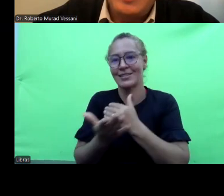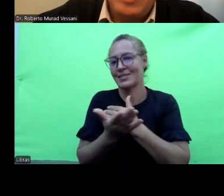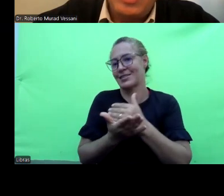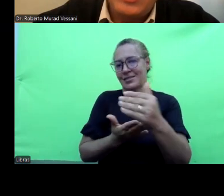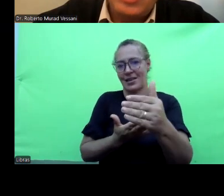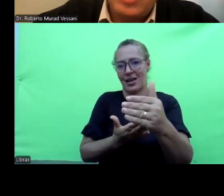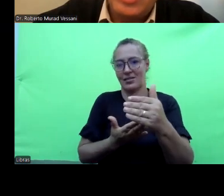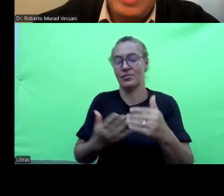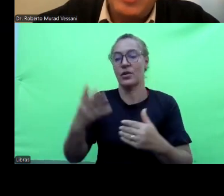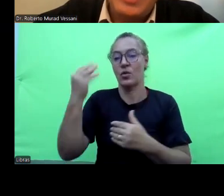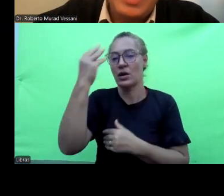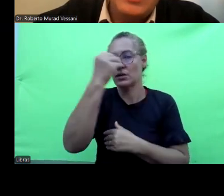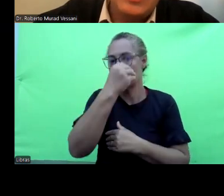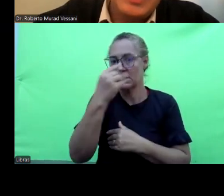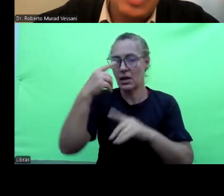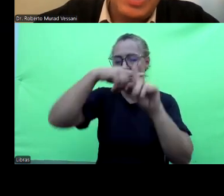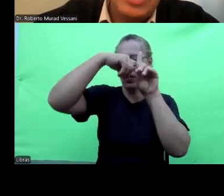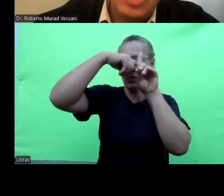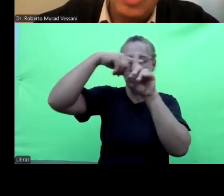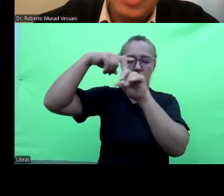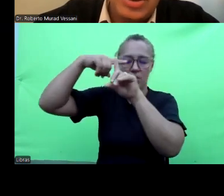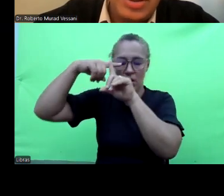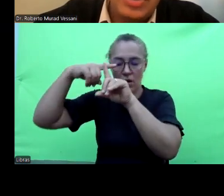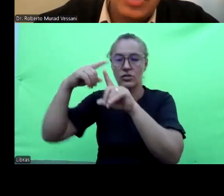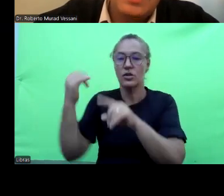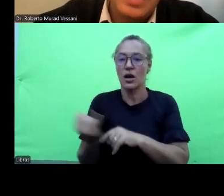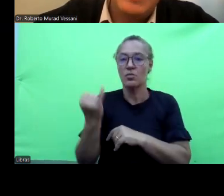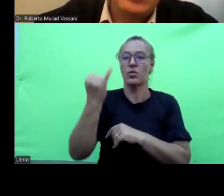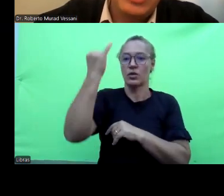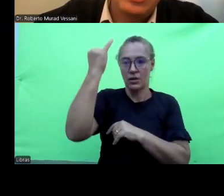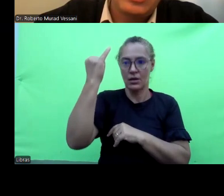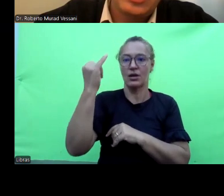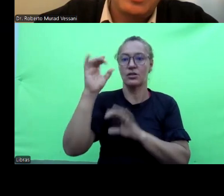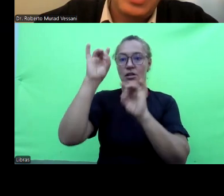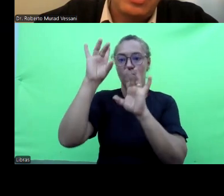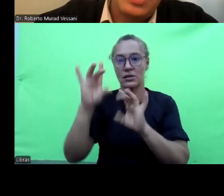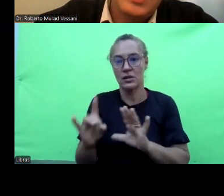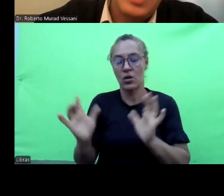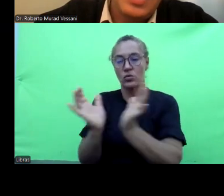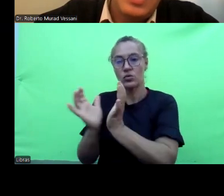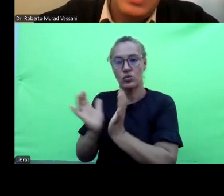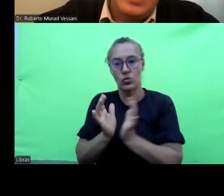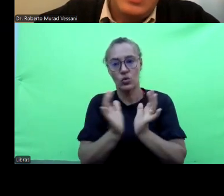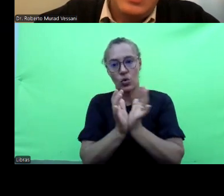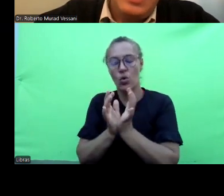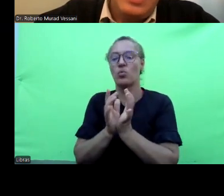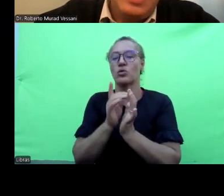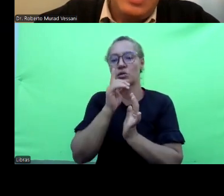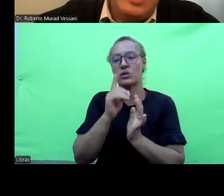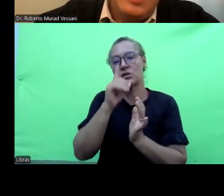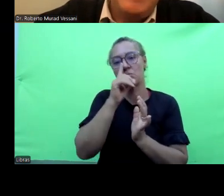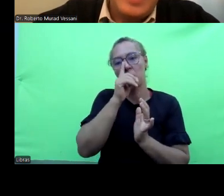exame oftalmológico de rotina é importante, especialmente em grupos de risco, né, para um diagnóstico precoce.